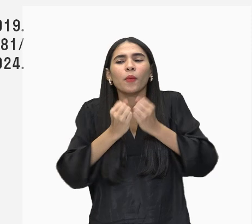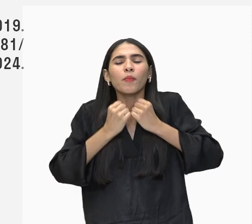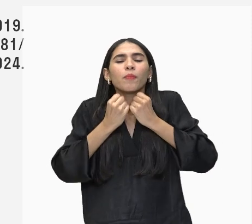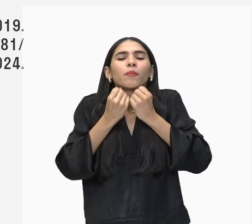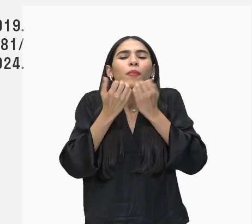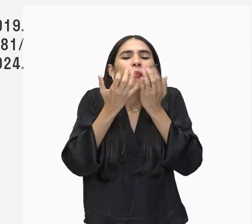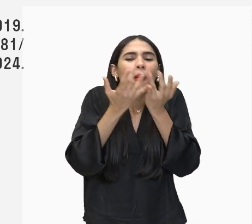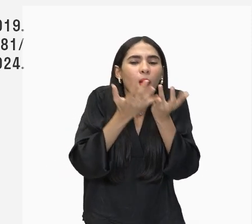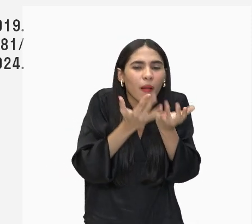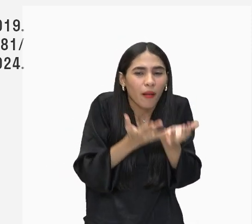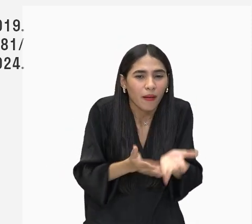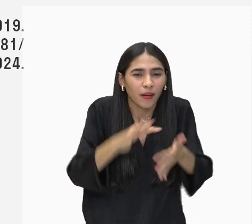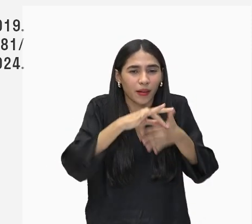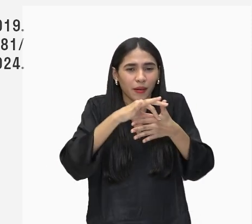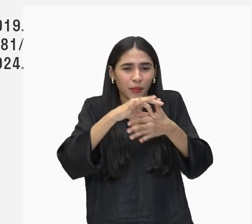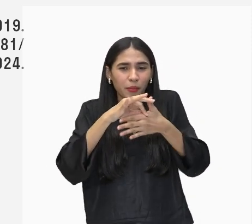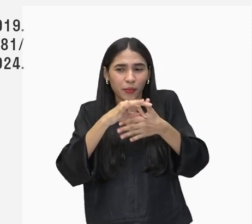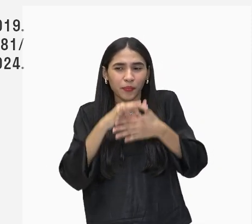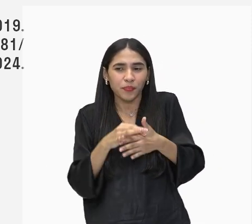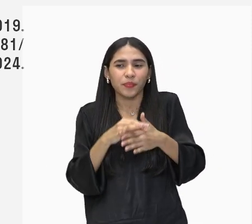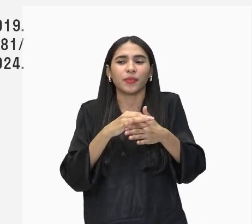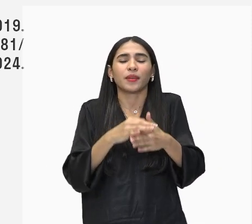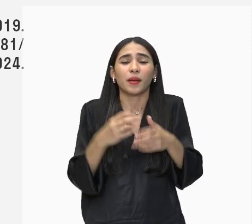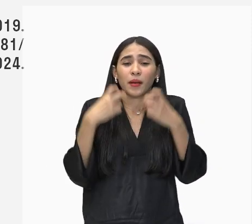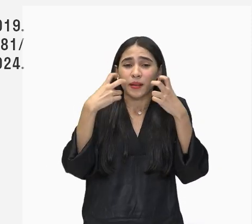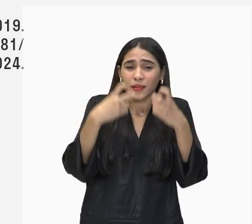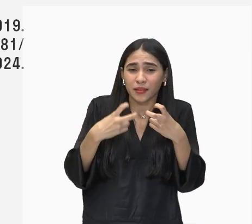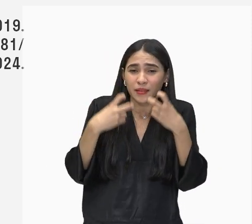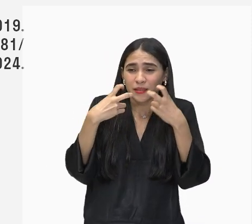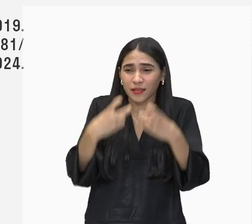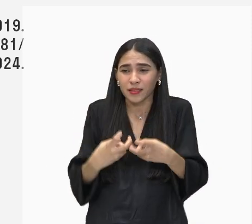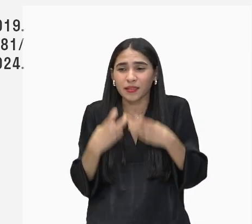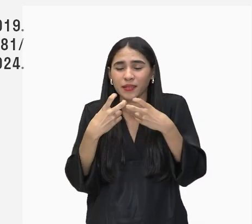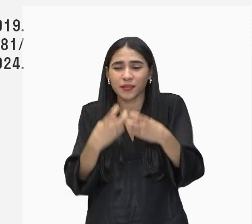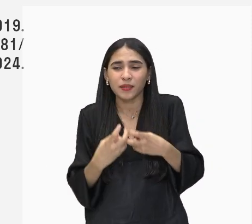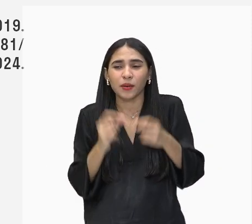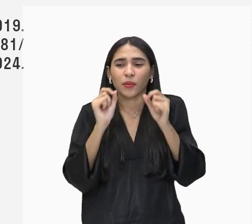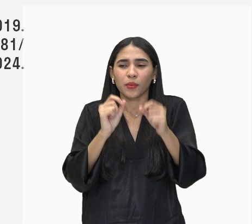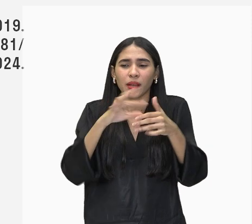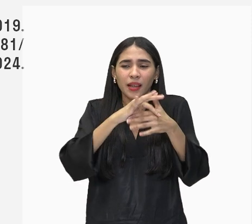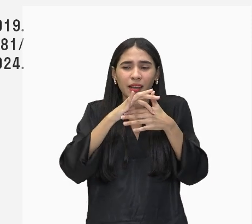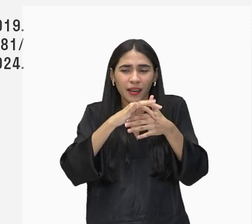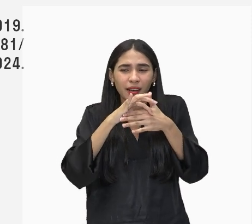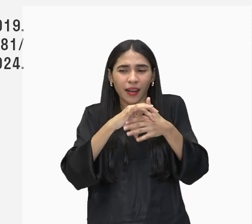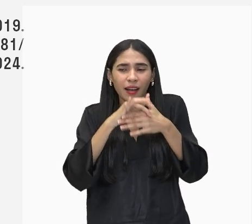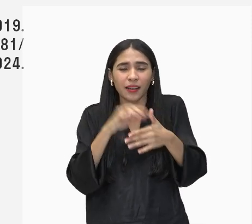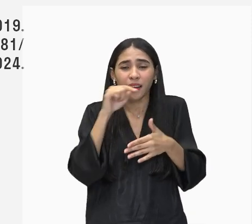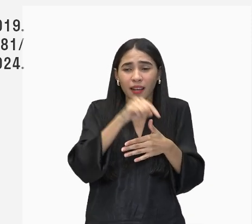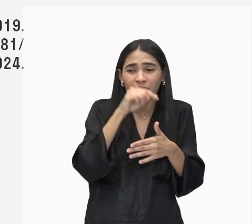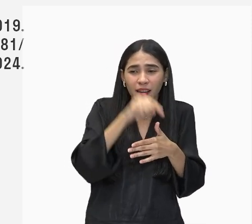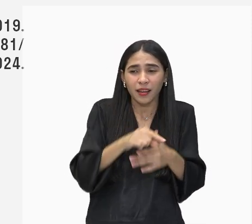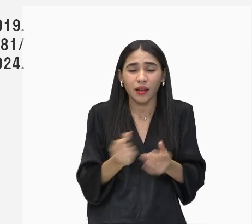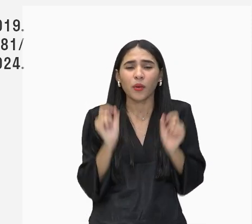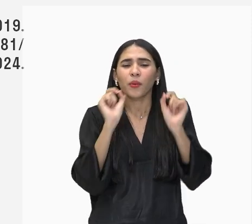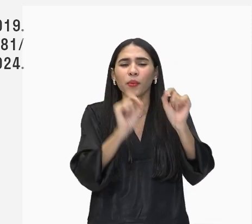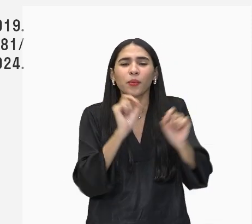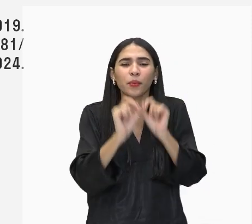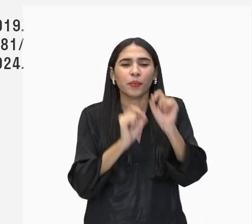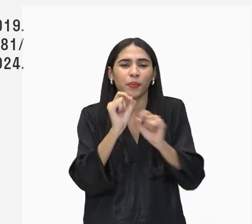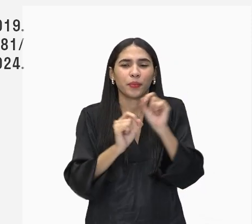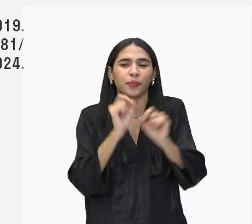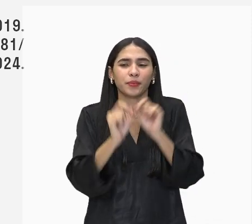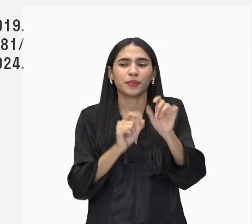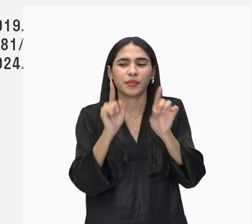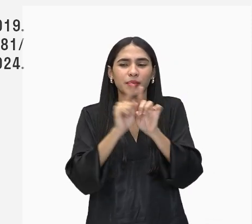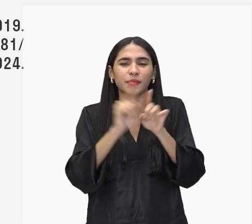carne. Carne de minha perna, carne de minha perna, que o Curupira vinha gritando. Que foi? Secundou a carne